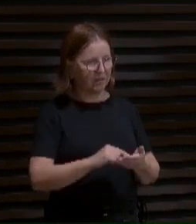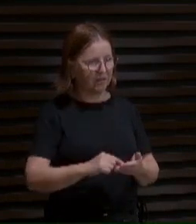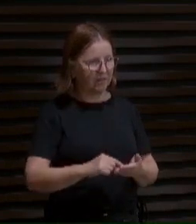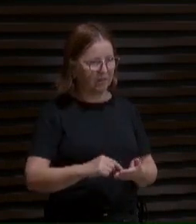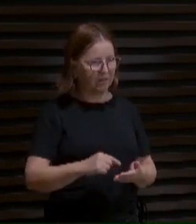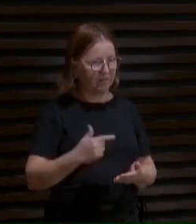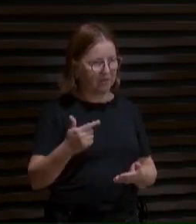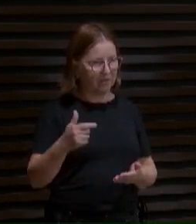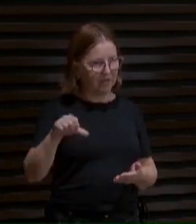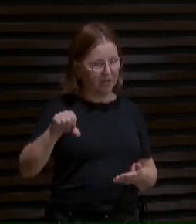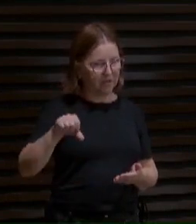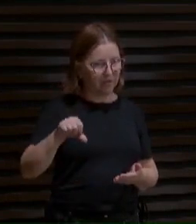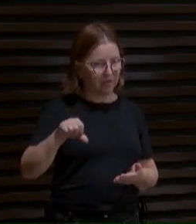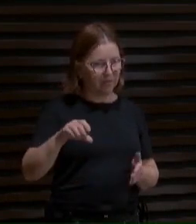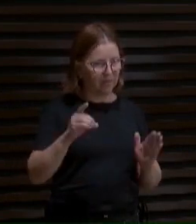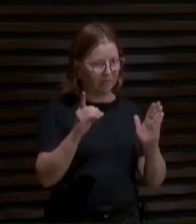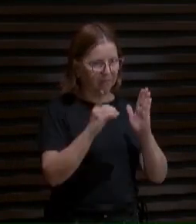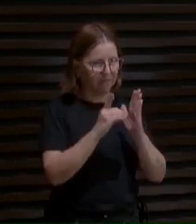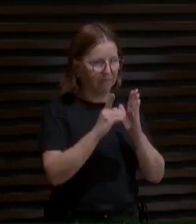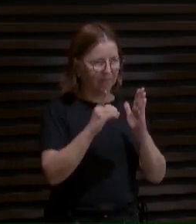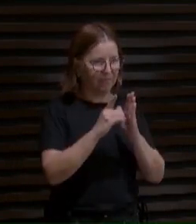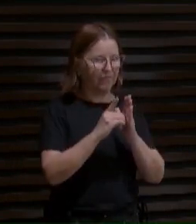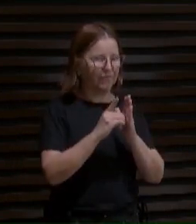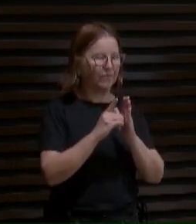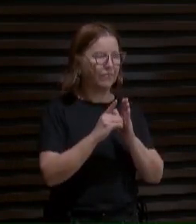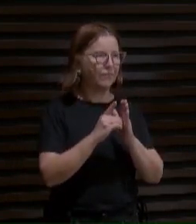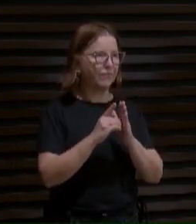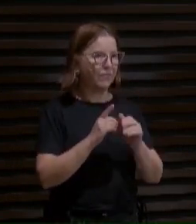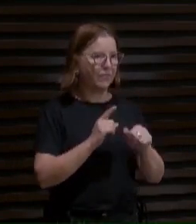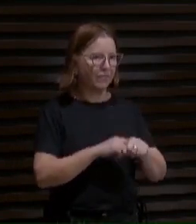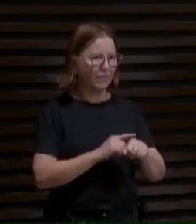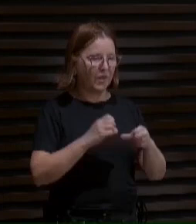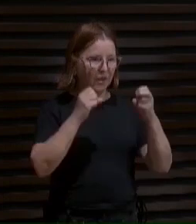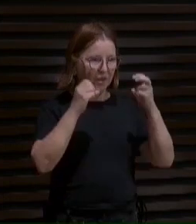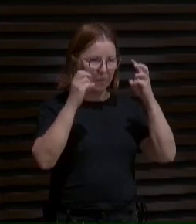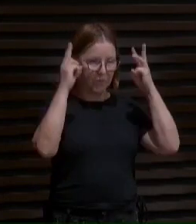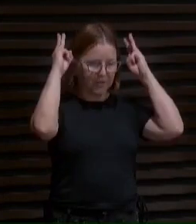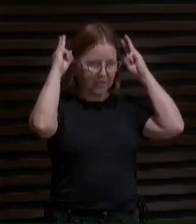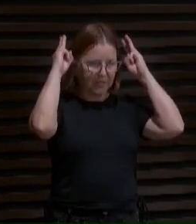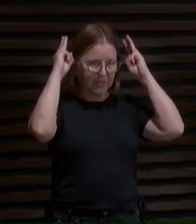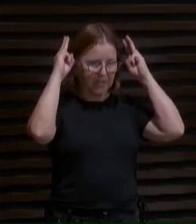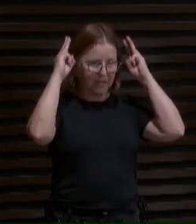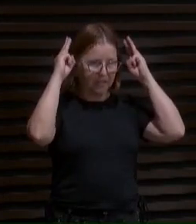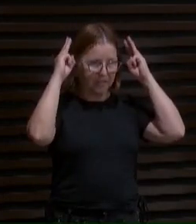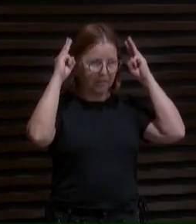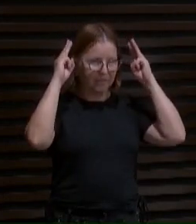de Deuteronômio, quando Moisés chama atenção,